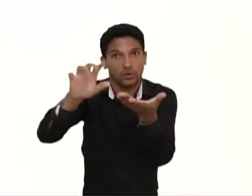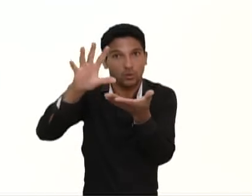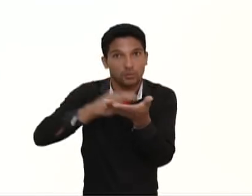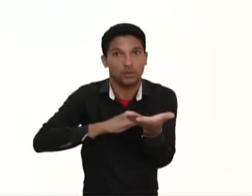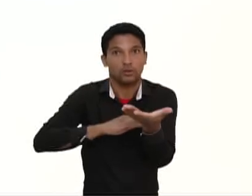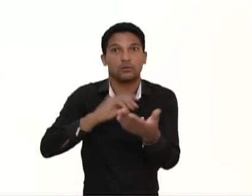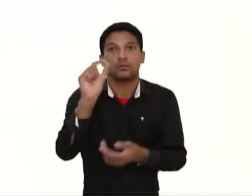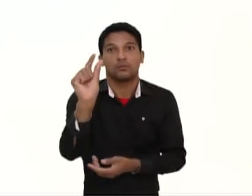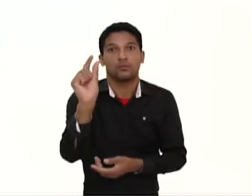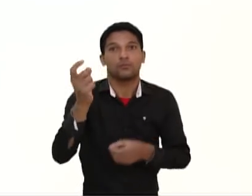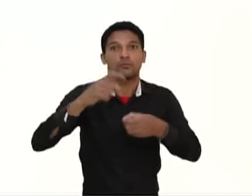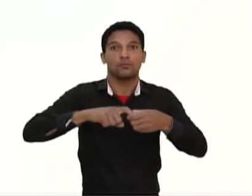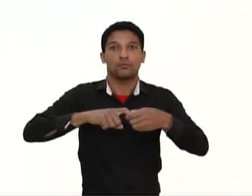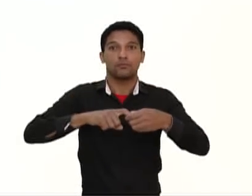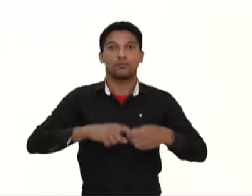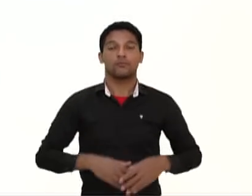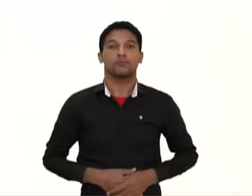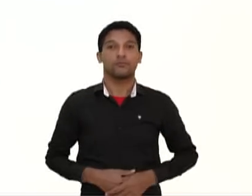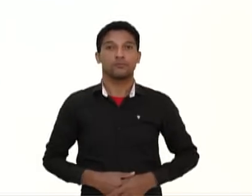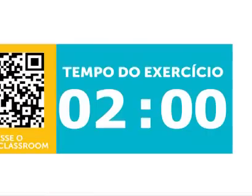continuar.